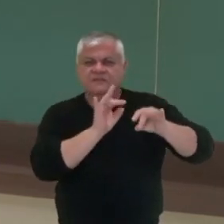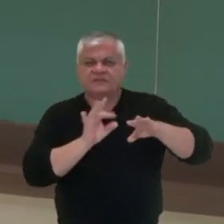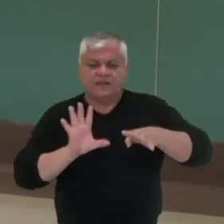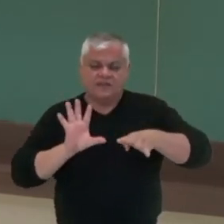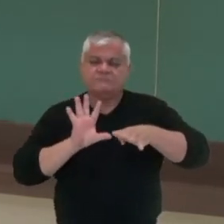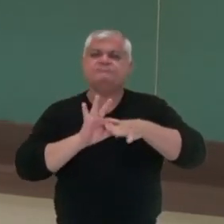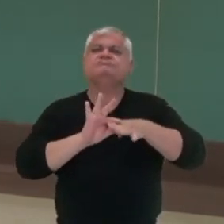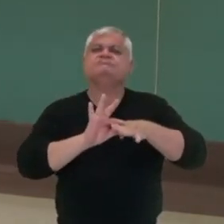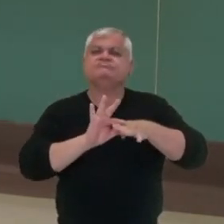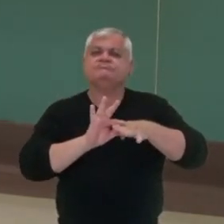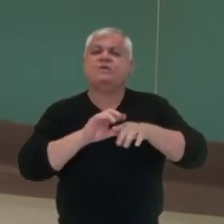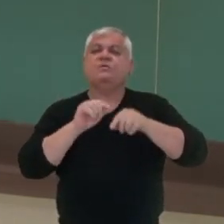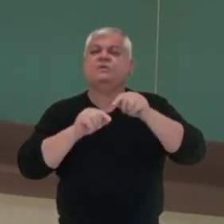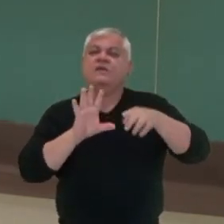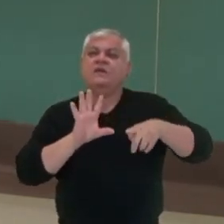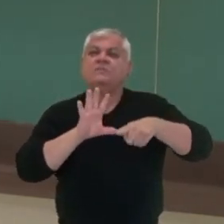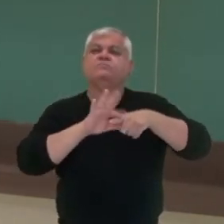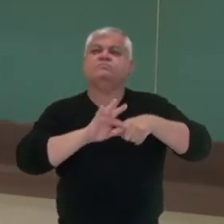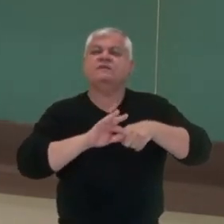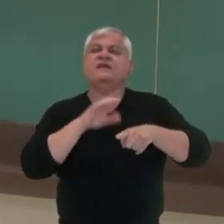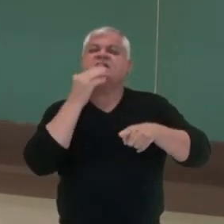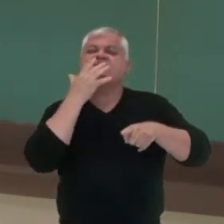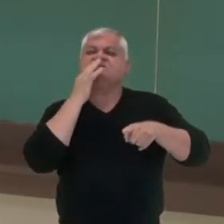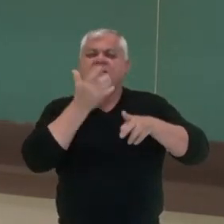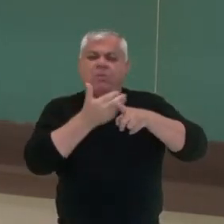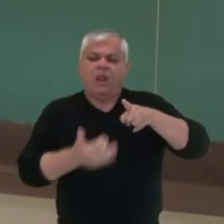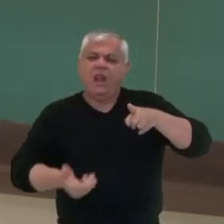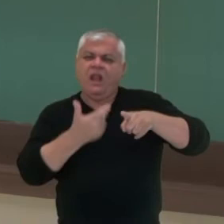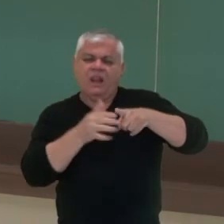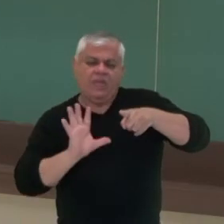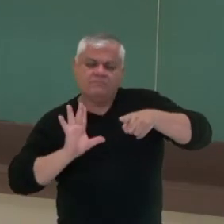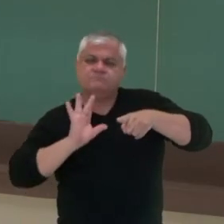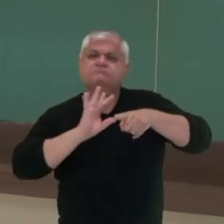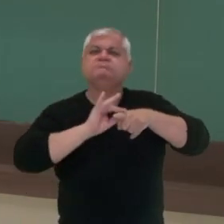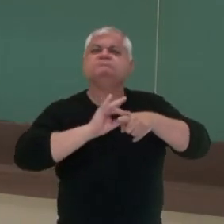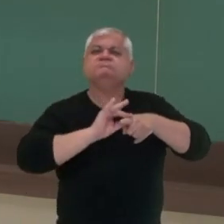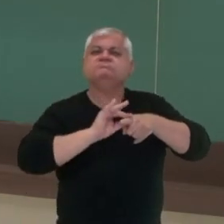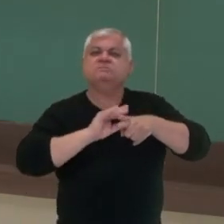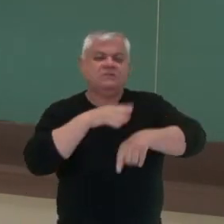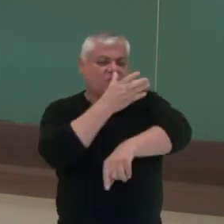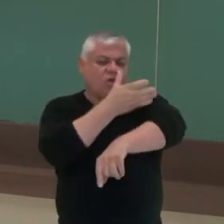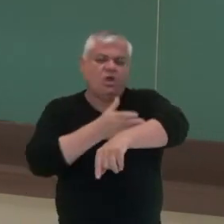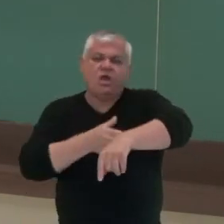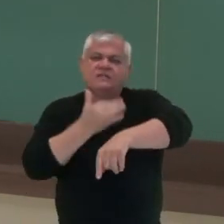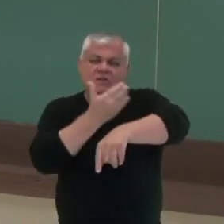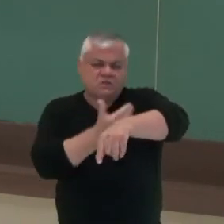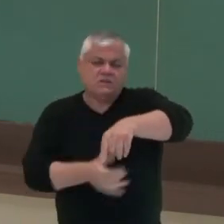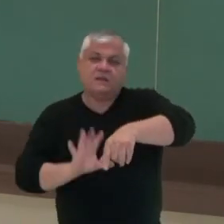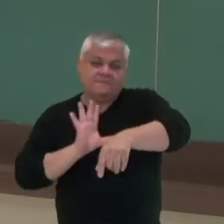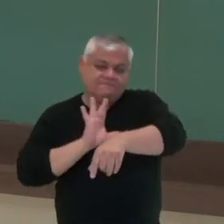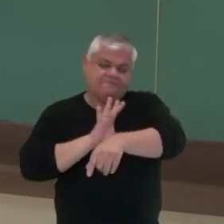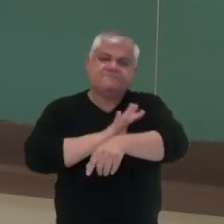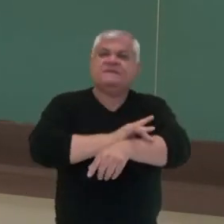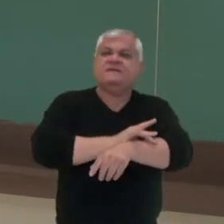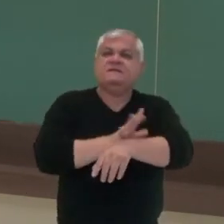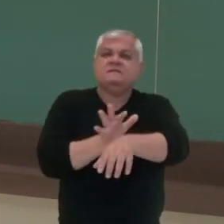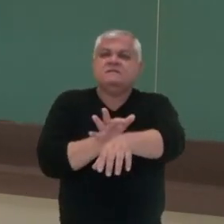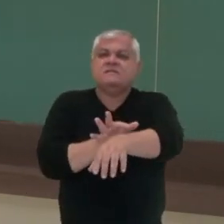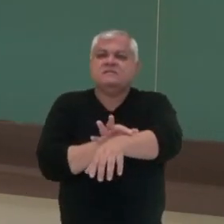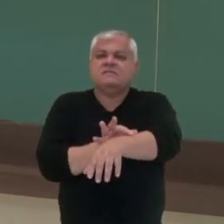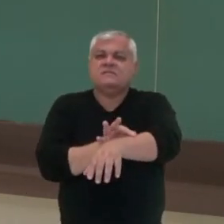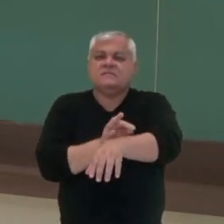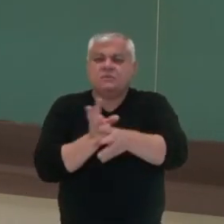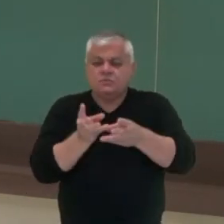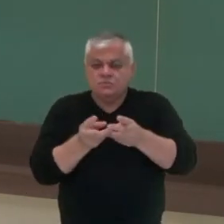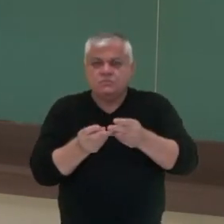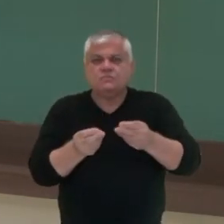vai prevenir e interromper hemorragias. Ocorre uma ruptura e as plaquetas começam a se juntar para